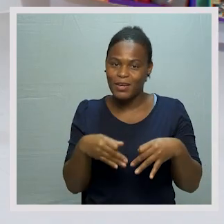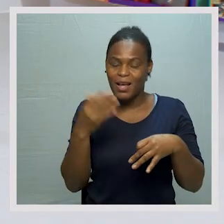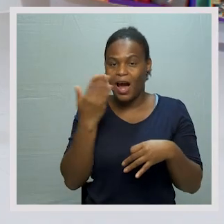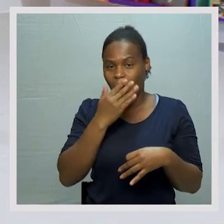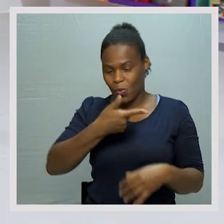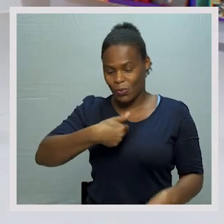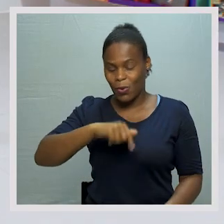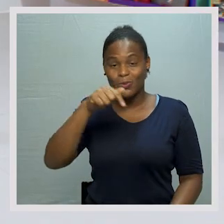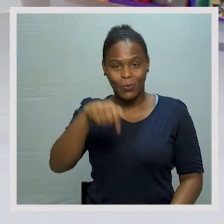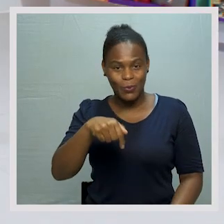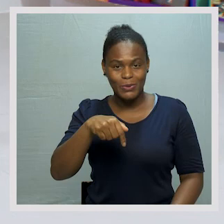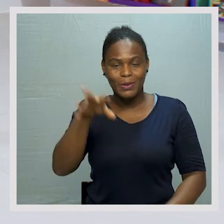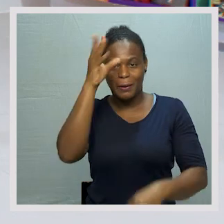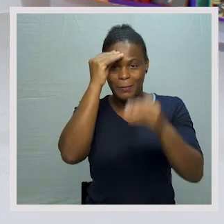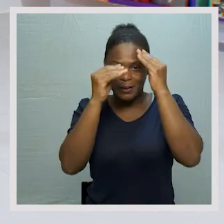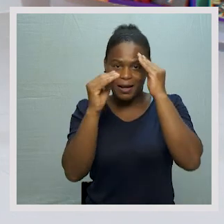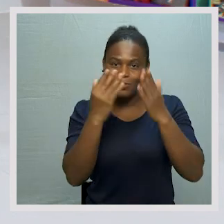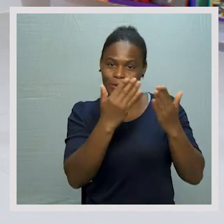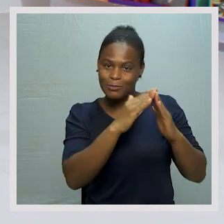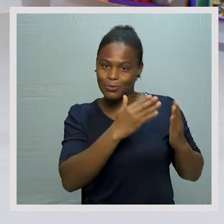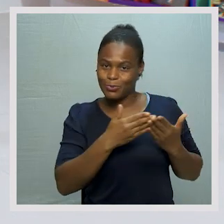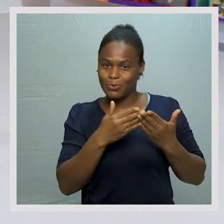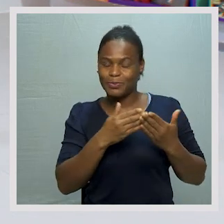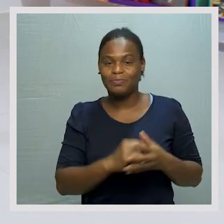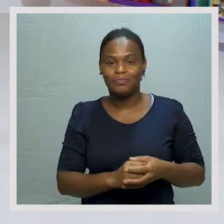ao fim da nossa aula de hoje do Aprender